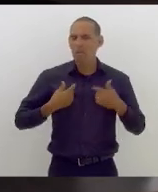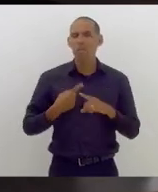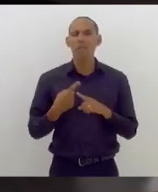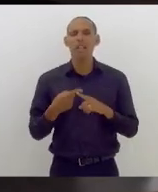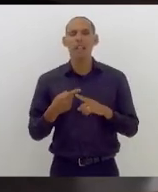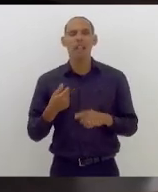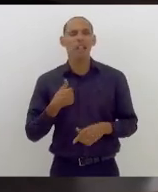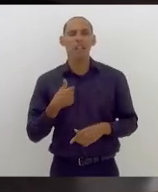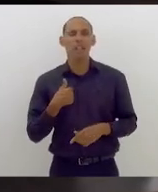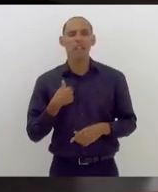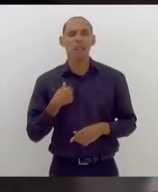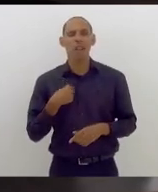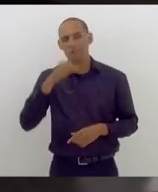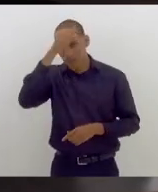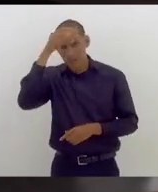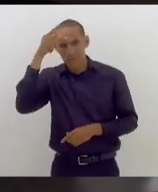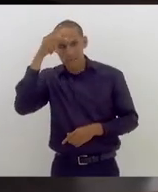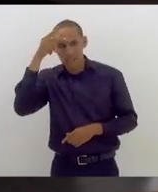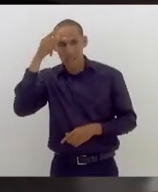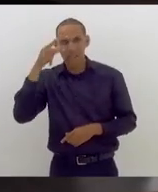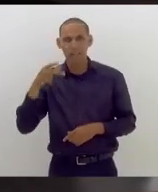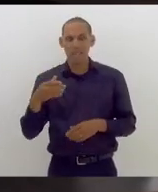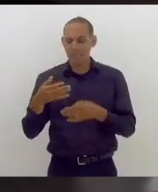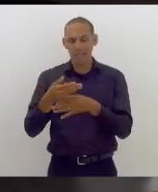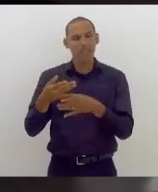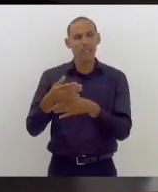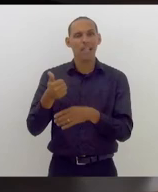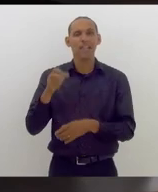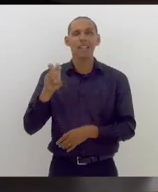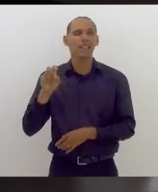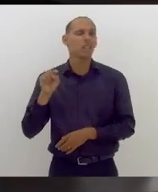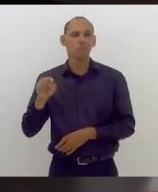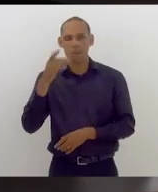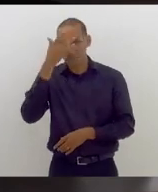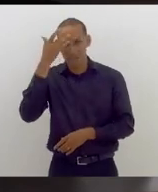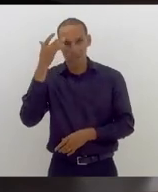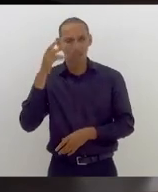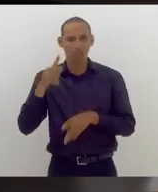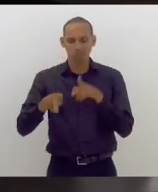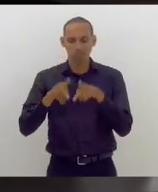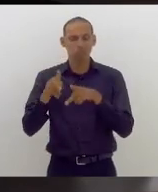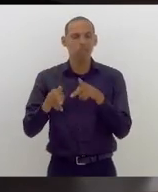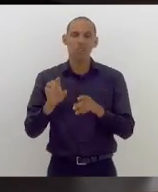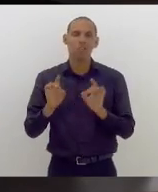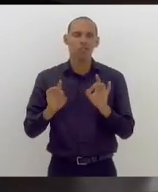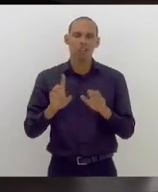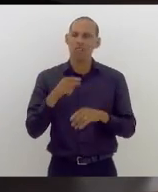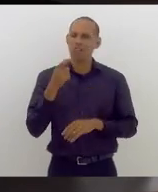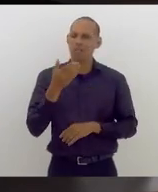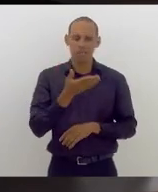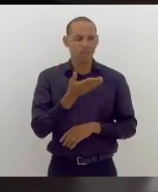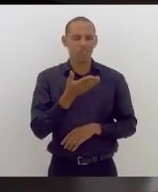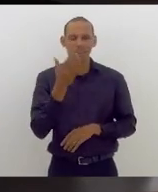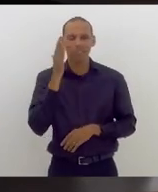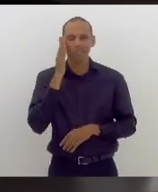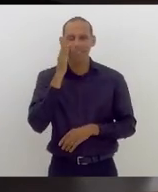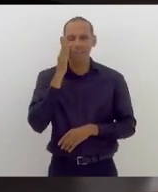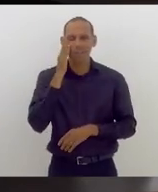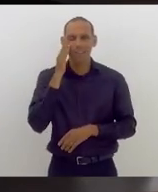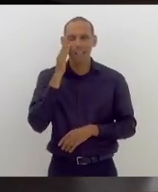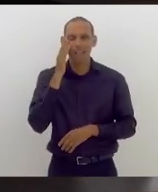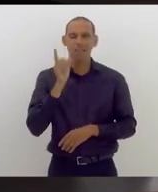cidade de pouco mais de 15 mil habitantes, Marcelo conhece bem, sabe a nossa distância, sabe a nossa